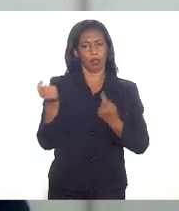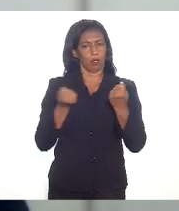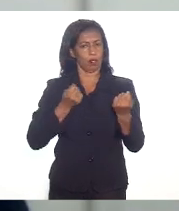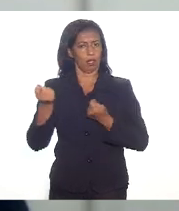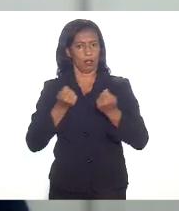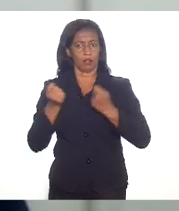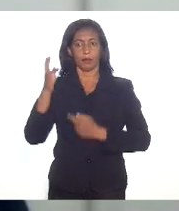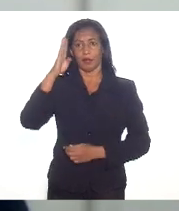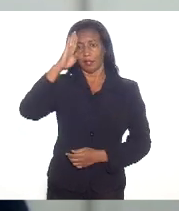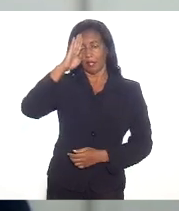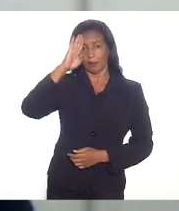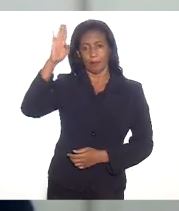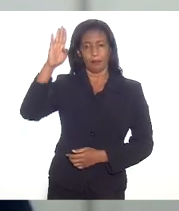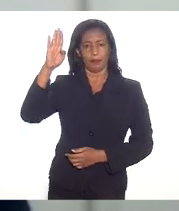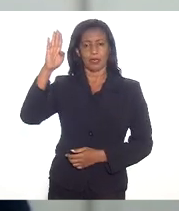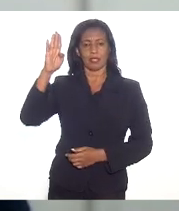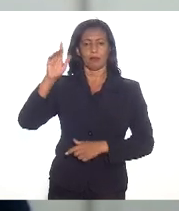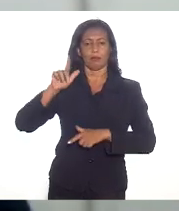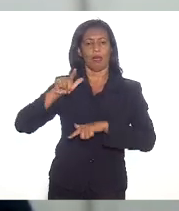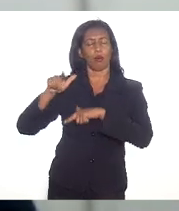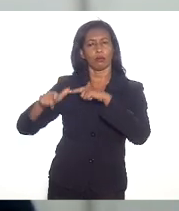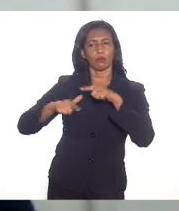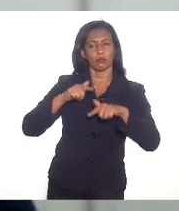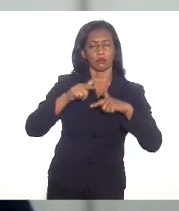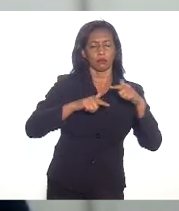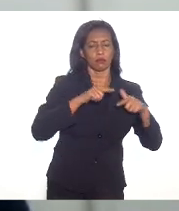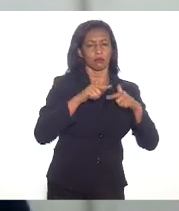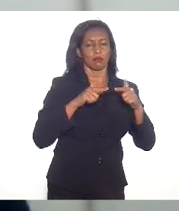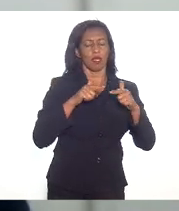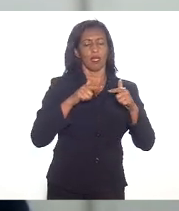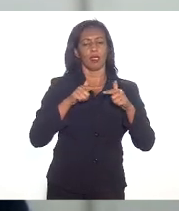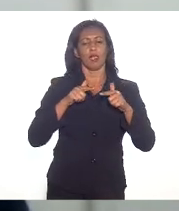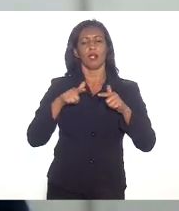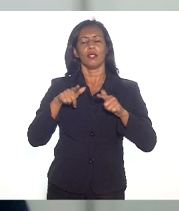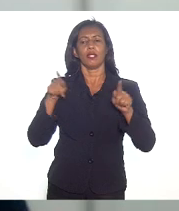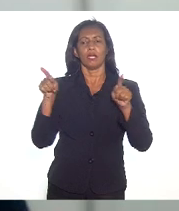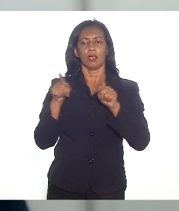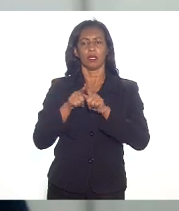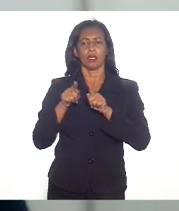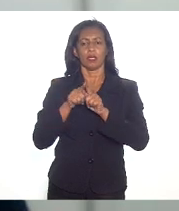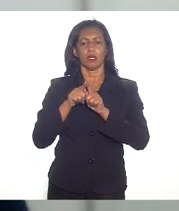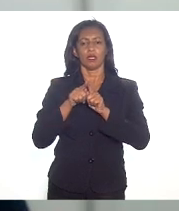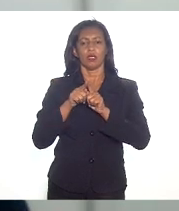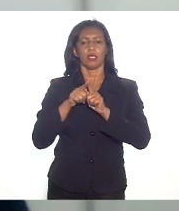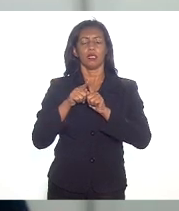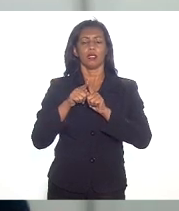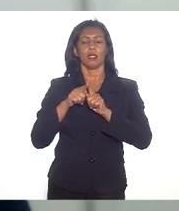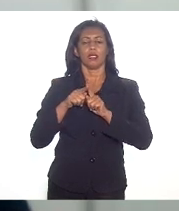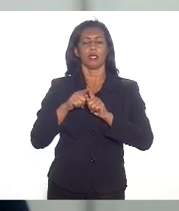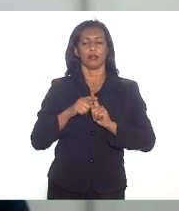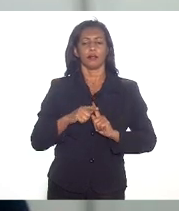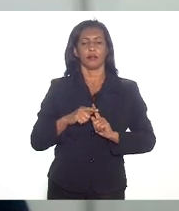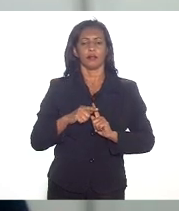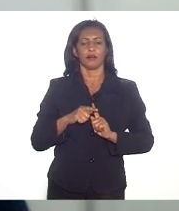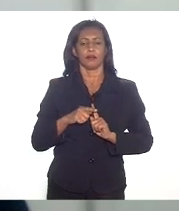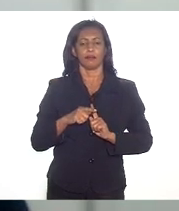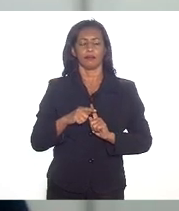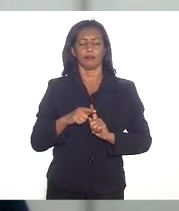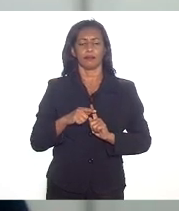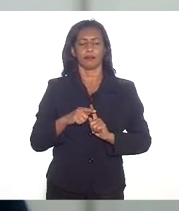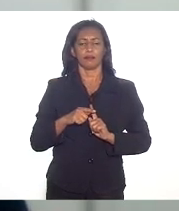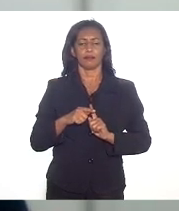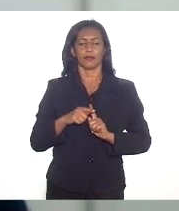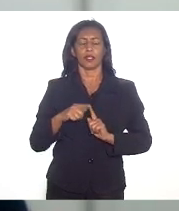das principais cadeias produtivas locais e da utilização da ferramenta a ser